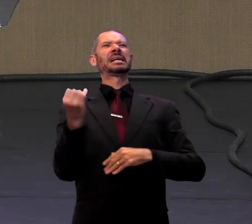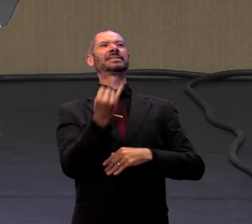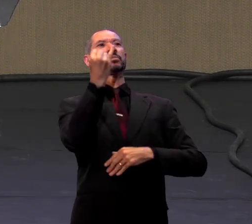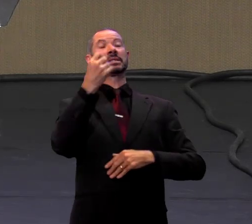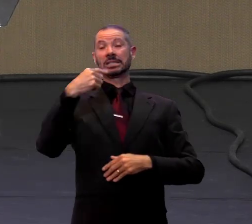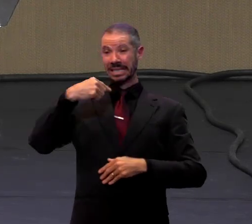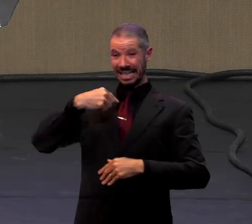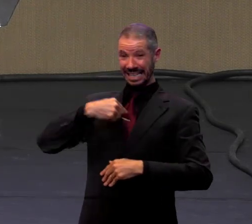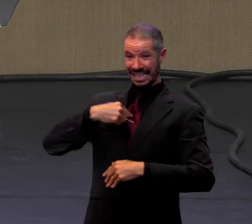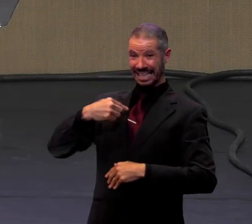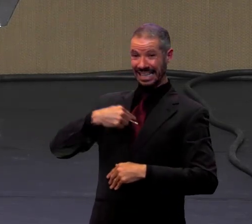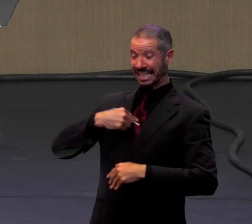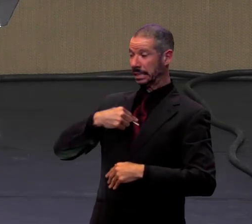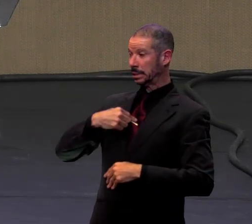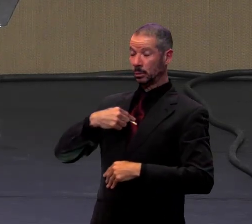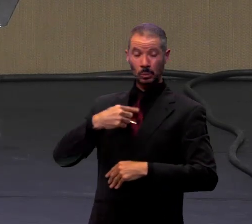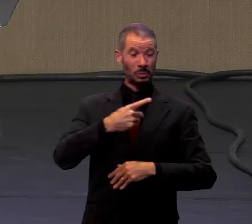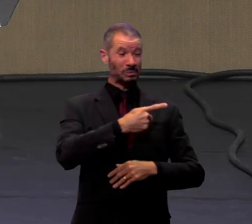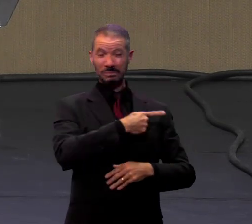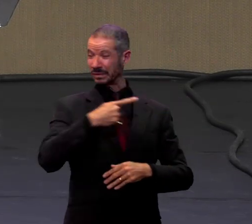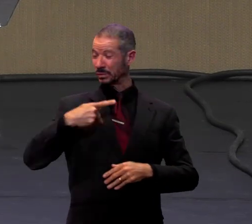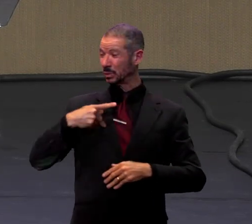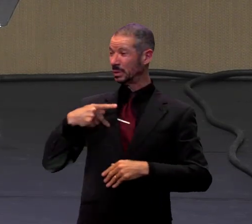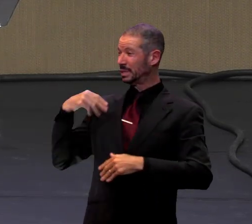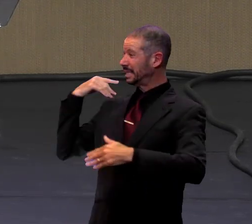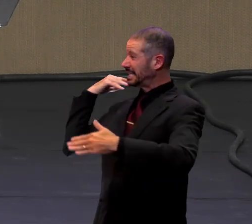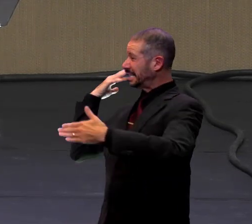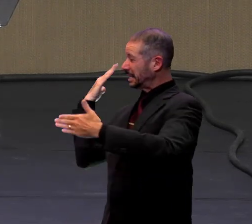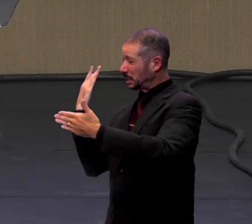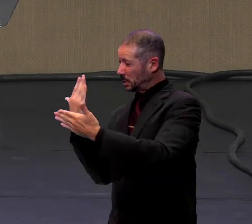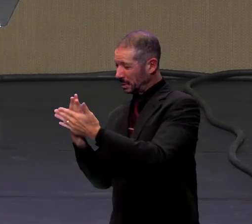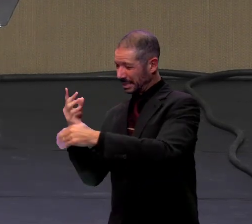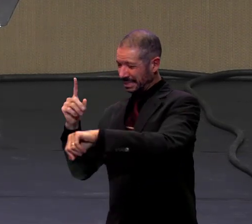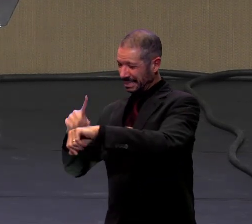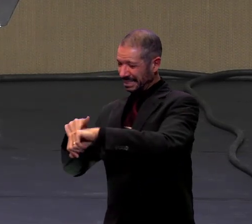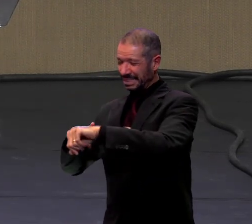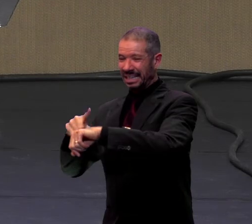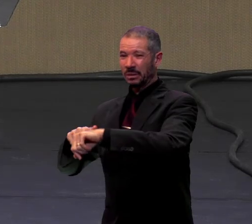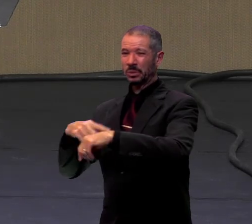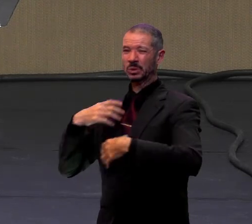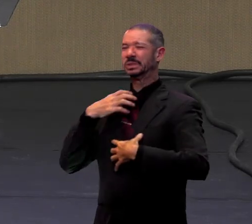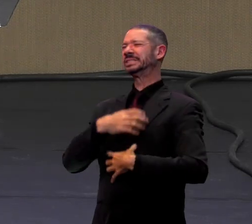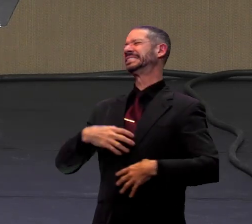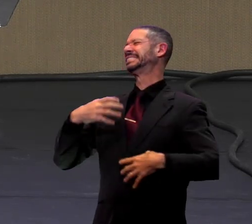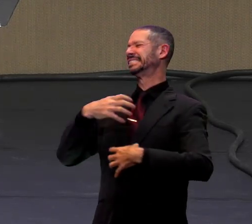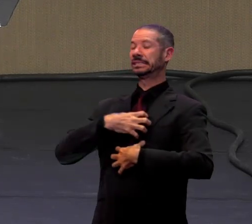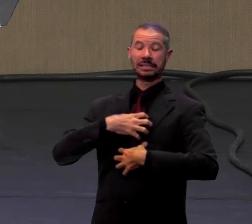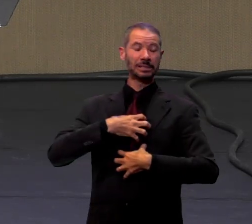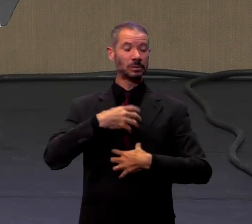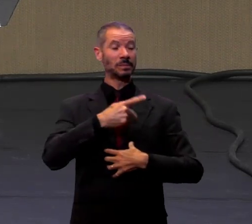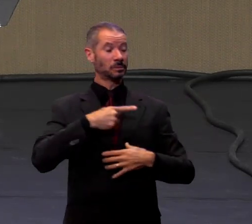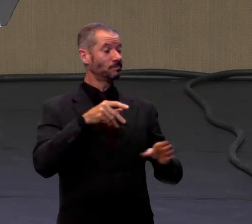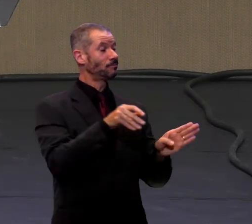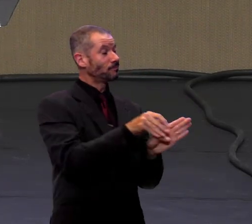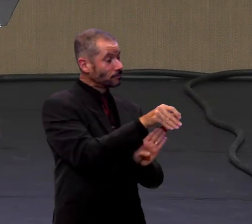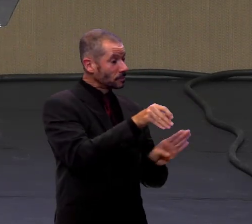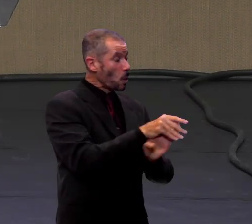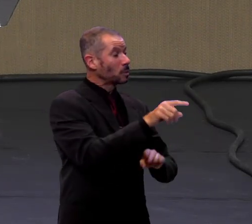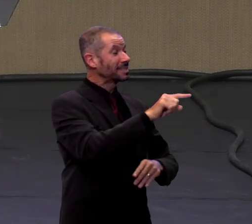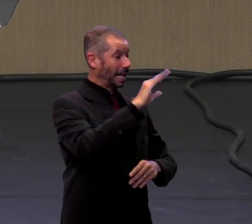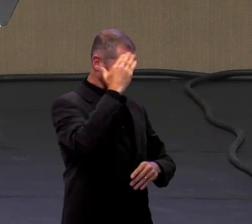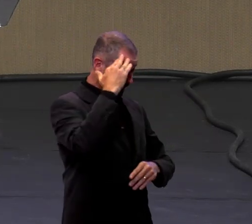fiz isso, eu quero dizer pastor, que o tempo passou e eu me sinto frustrado. Eu falei, meu irmão, se você entendeu o